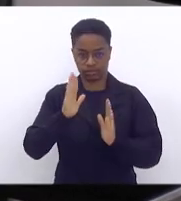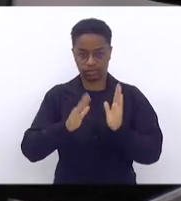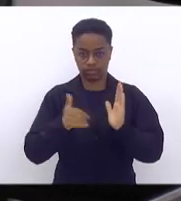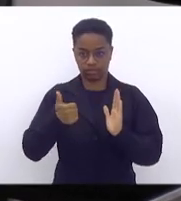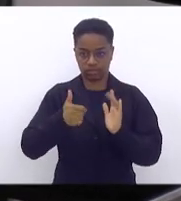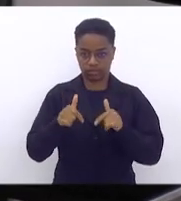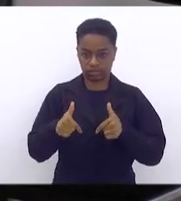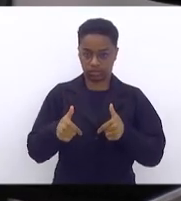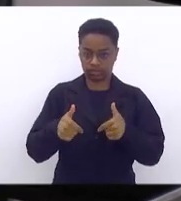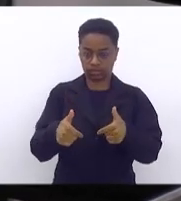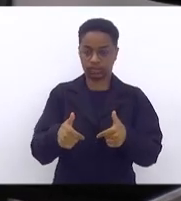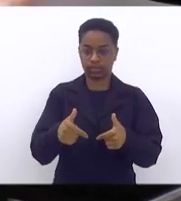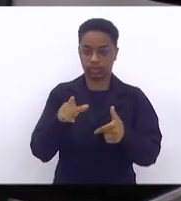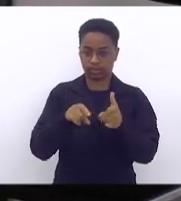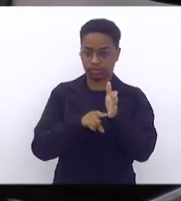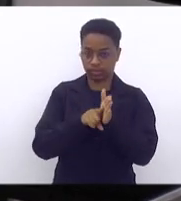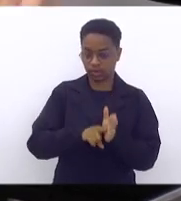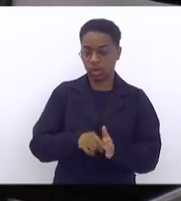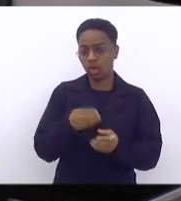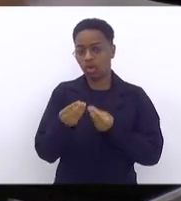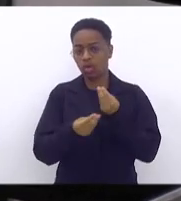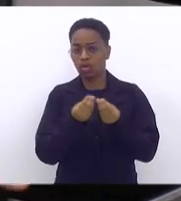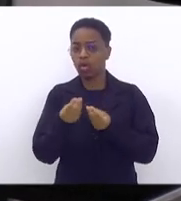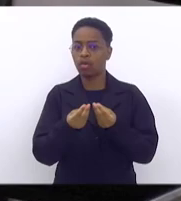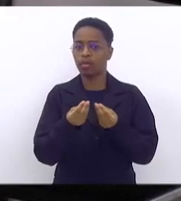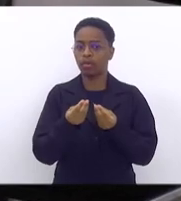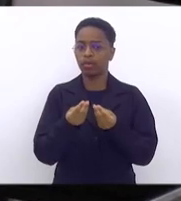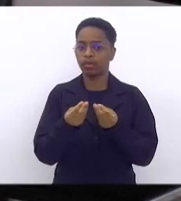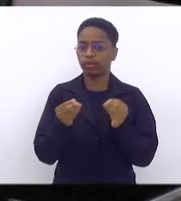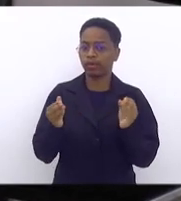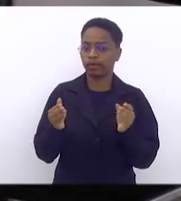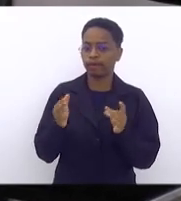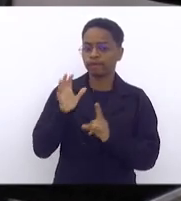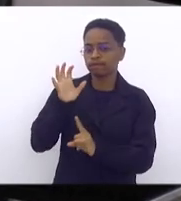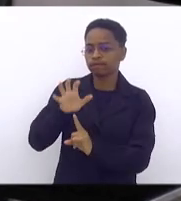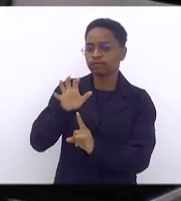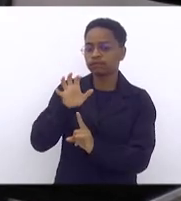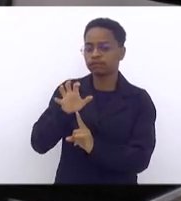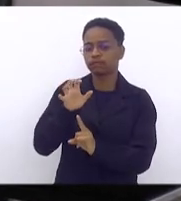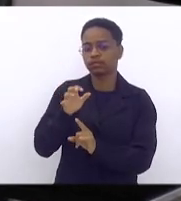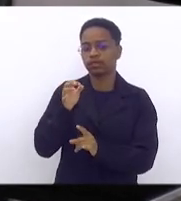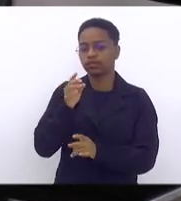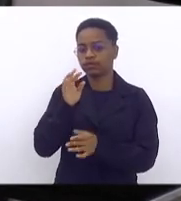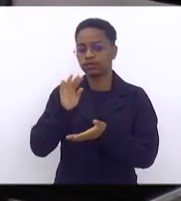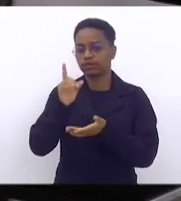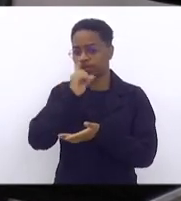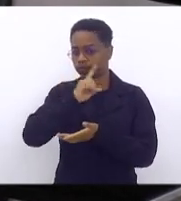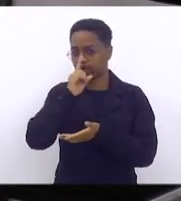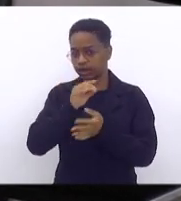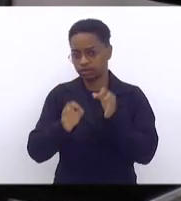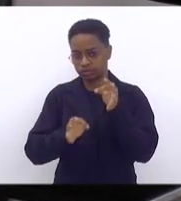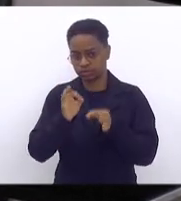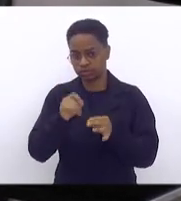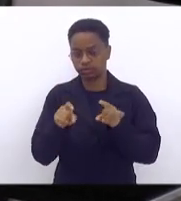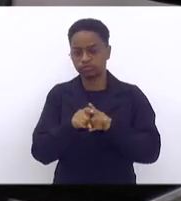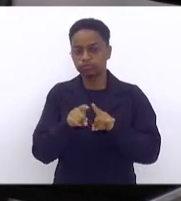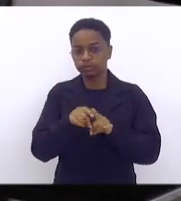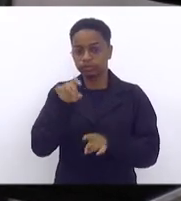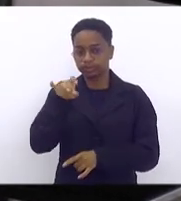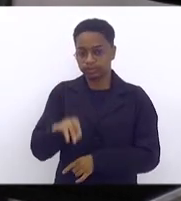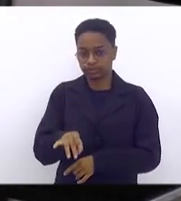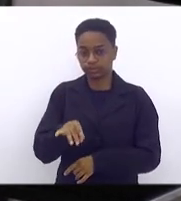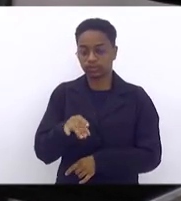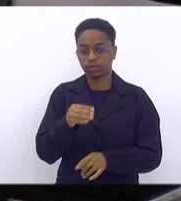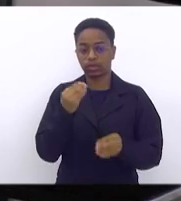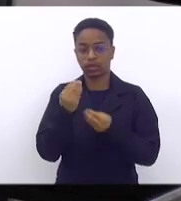que é no inquérito. Como isso corrobora, reforça, não é, a injustiça cometida. E, por último,